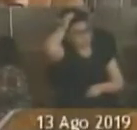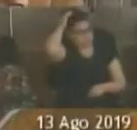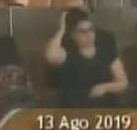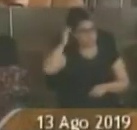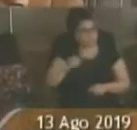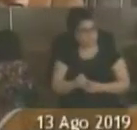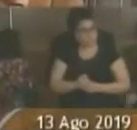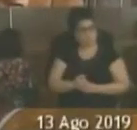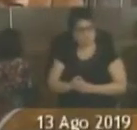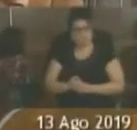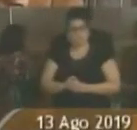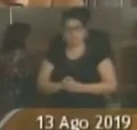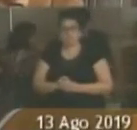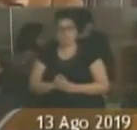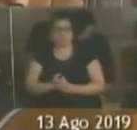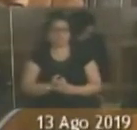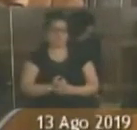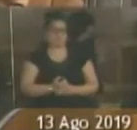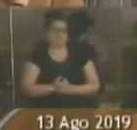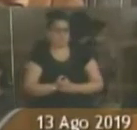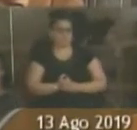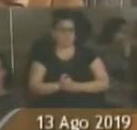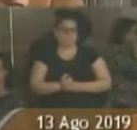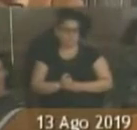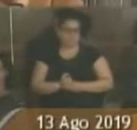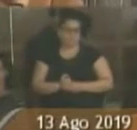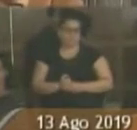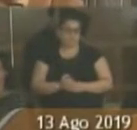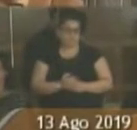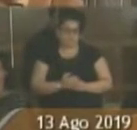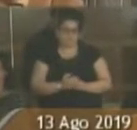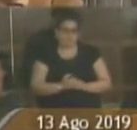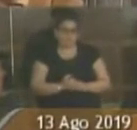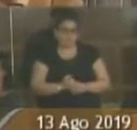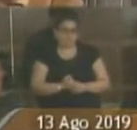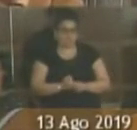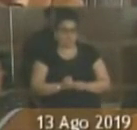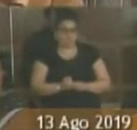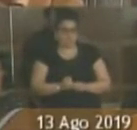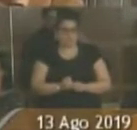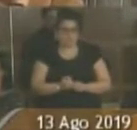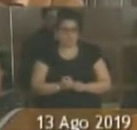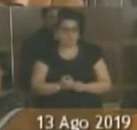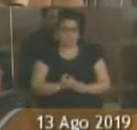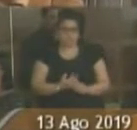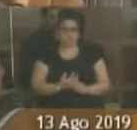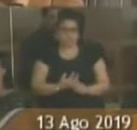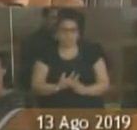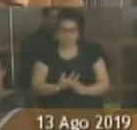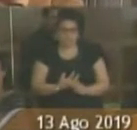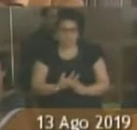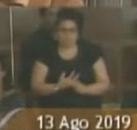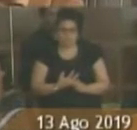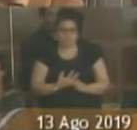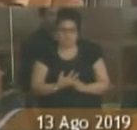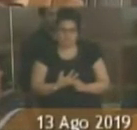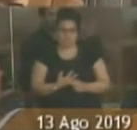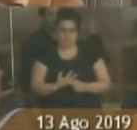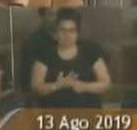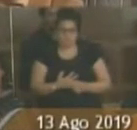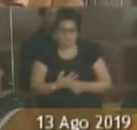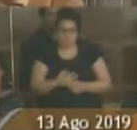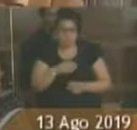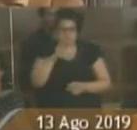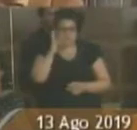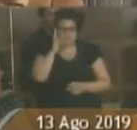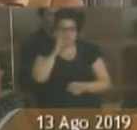Pessoal, por favor, solicito aos vereadores que assumam seus lugares, por gentileza. Vamos reiniciar a sessão. Solicito à vereadora